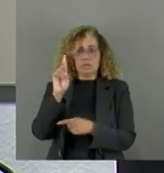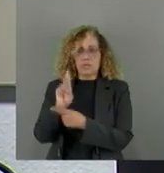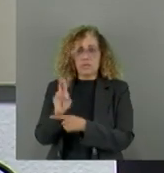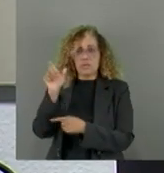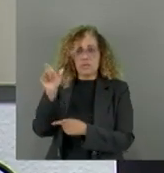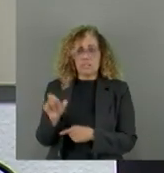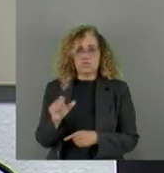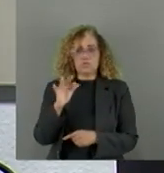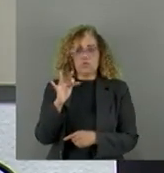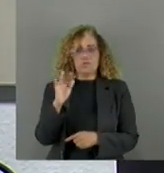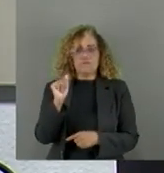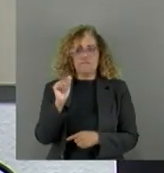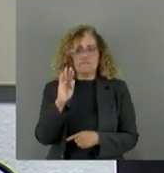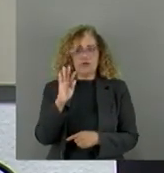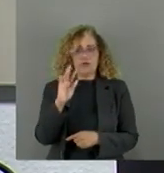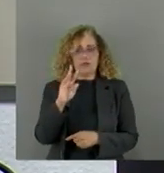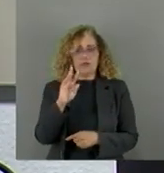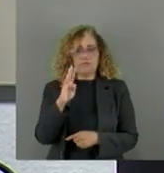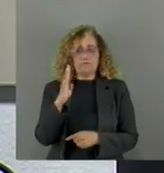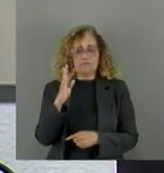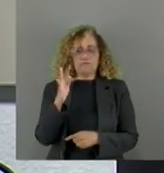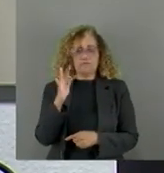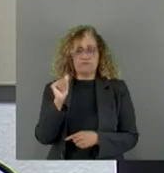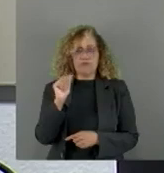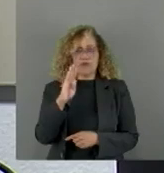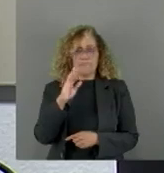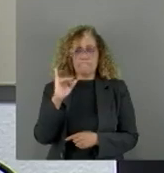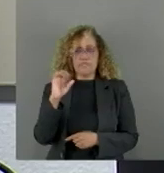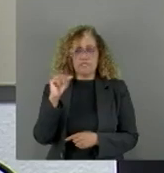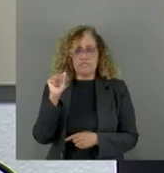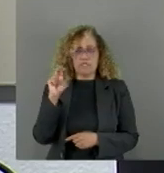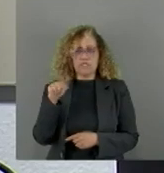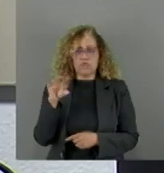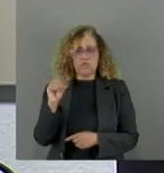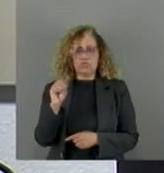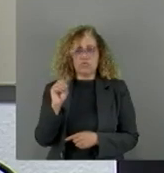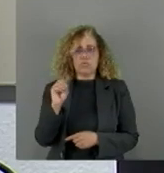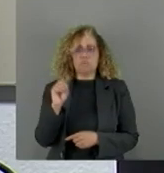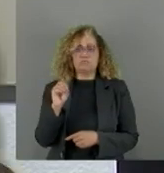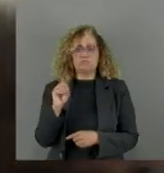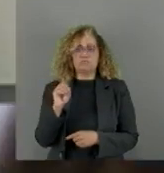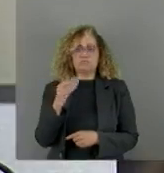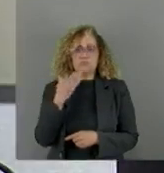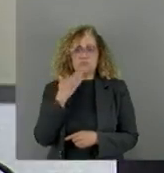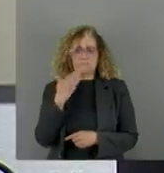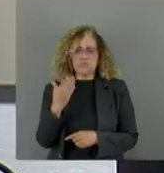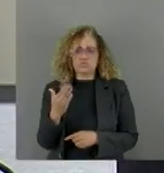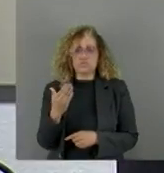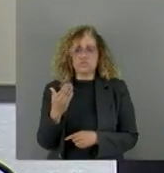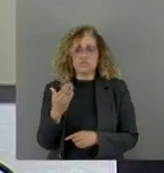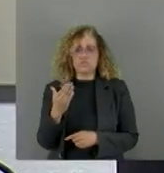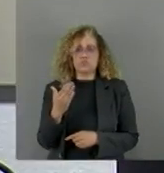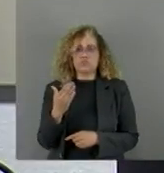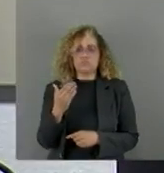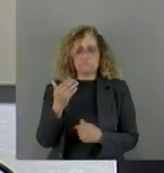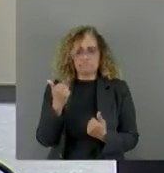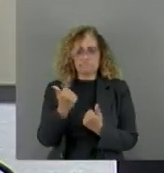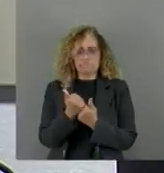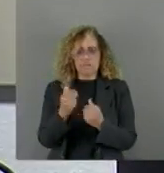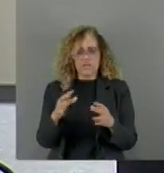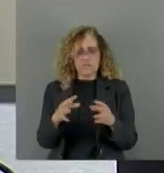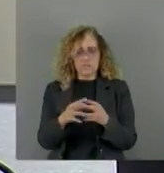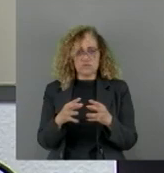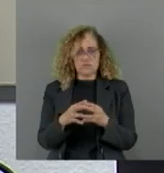senador Fabiano Contarato, e a pedido da assessoria